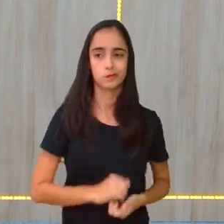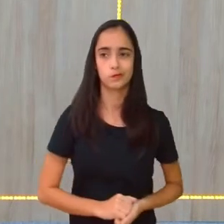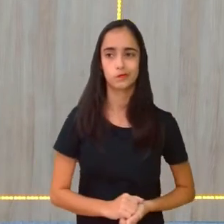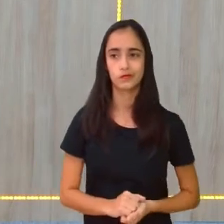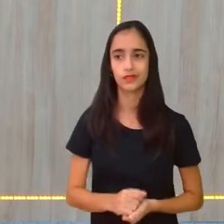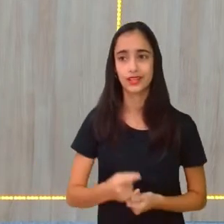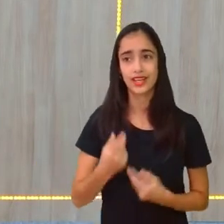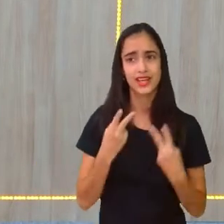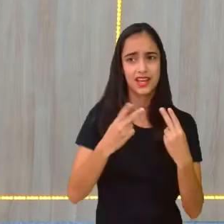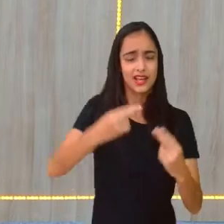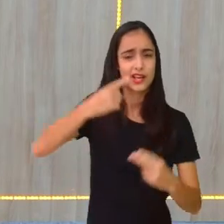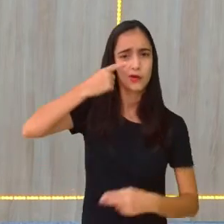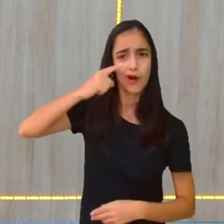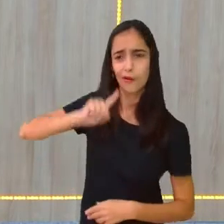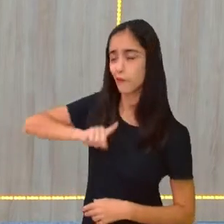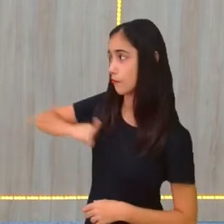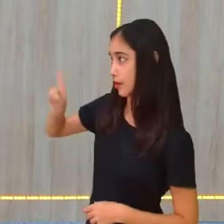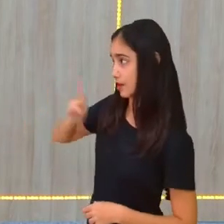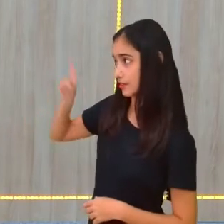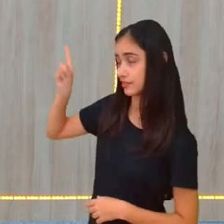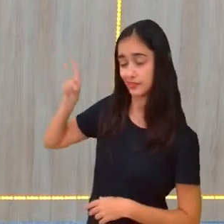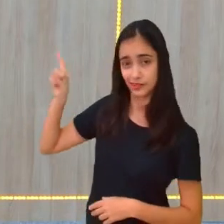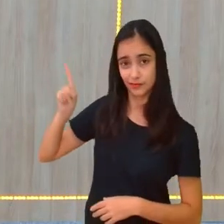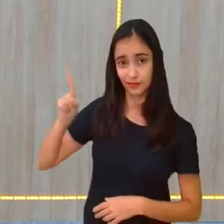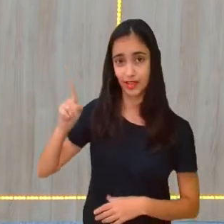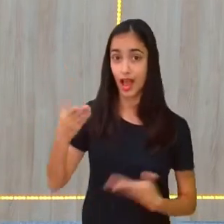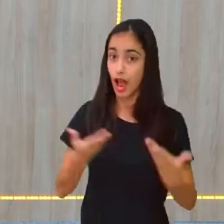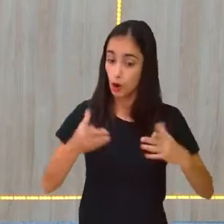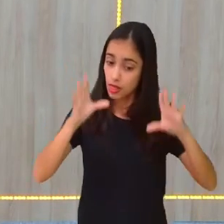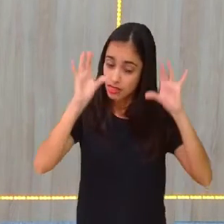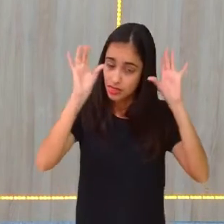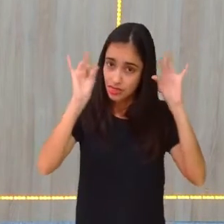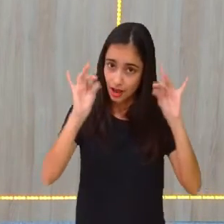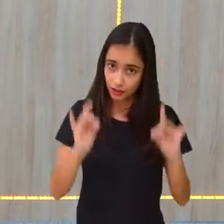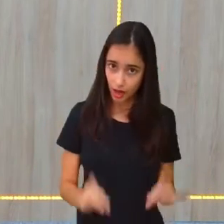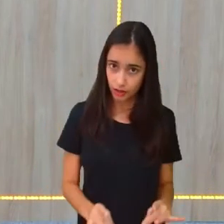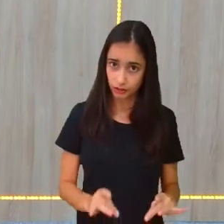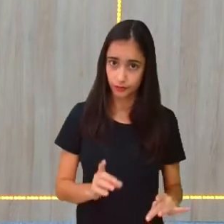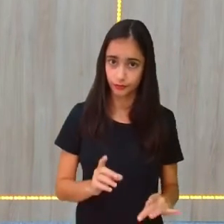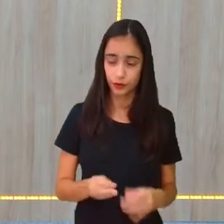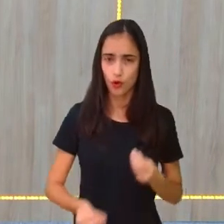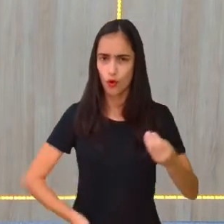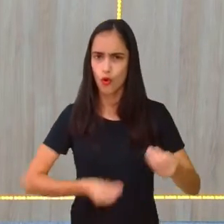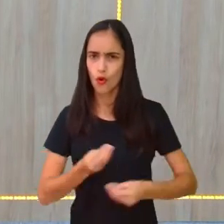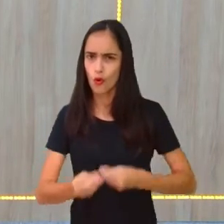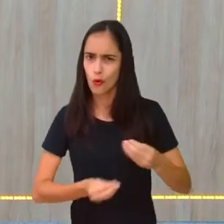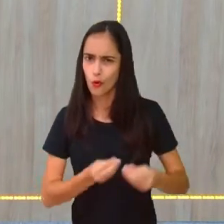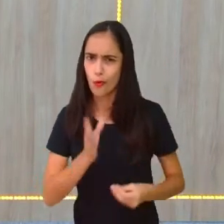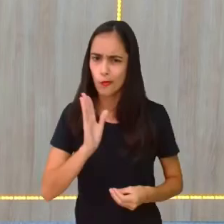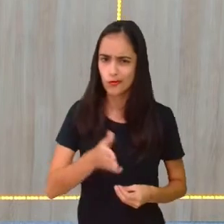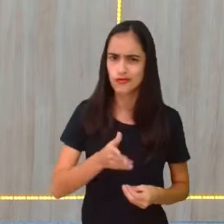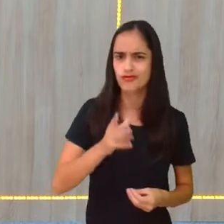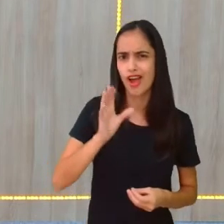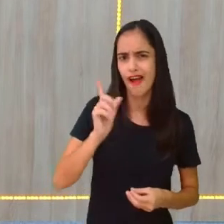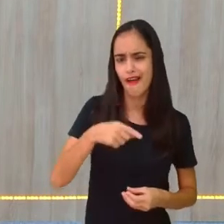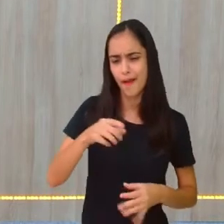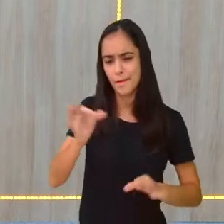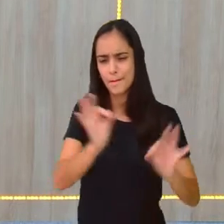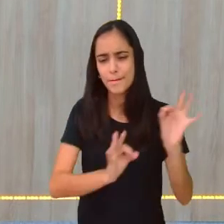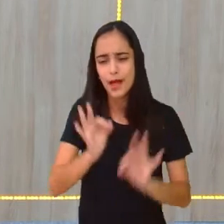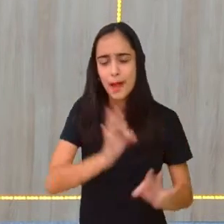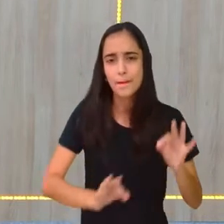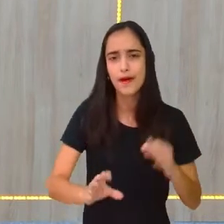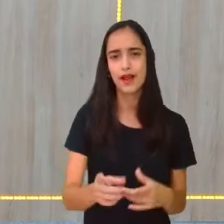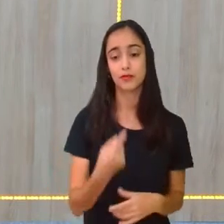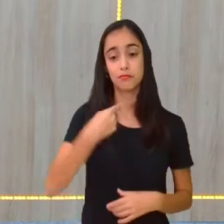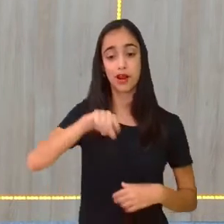esses camaradas aqui. Detalhe, como os espartanos eles eram preparados para a guerra desde o seu nascimento,